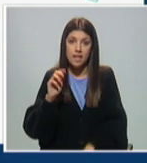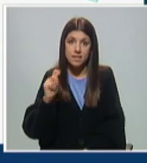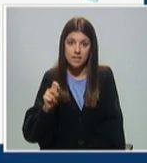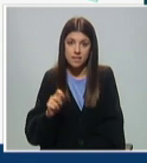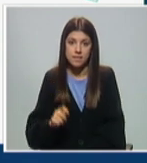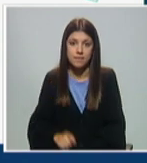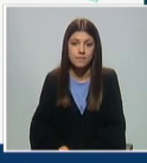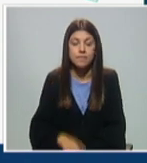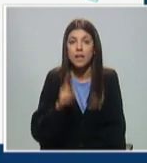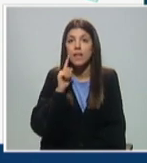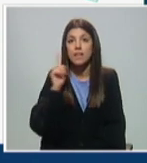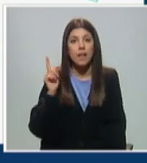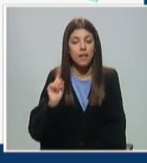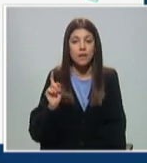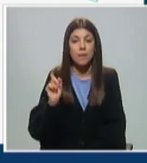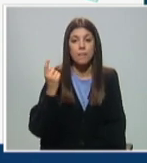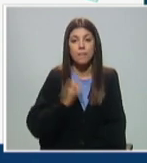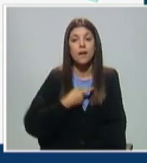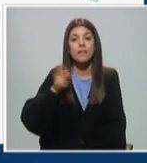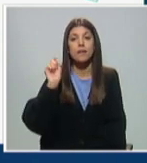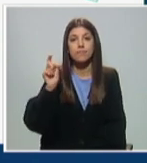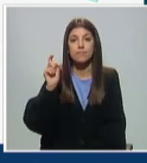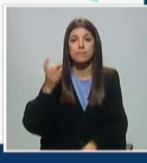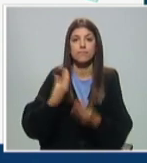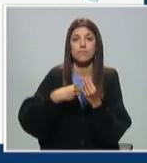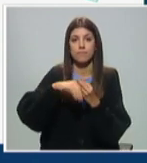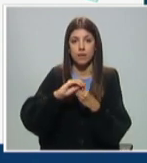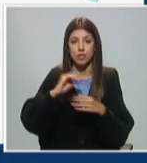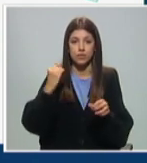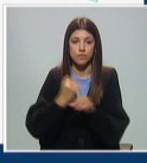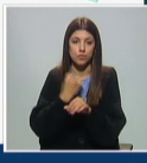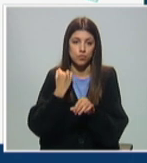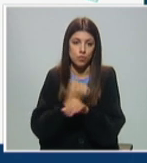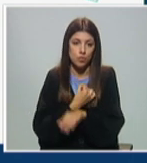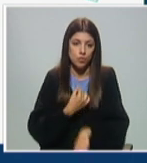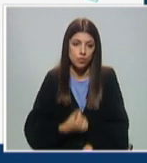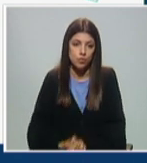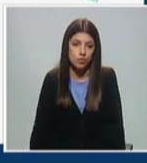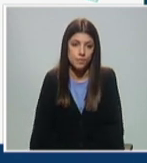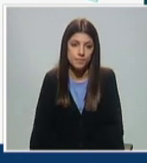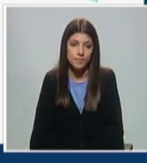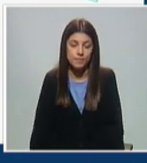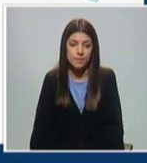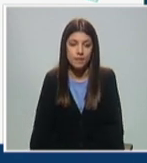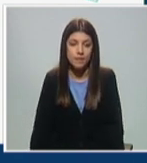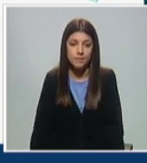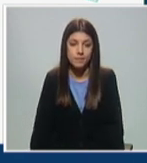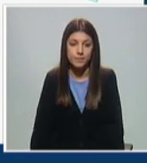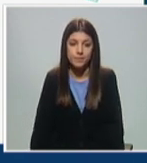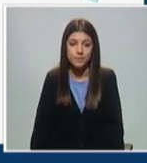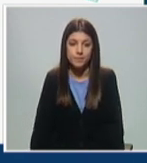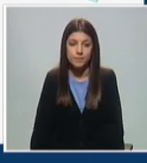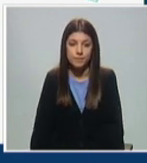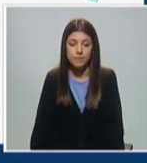não está aqui nas mais utilizadas, temos que clicar em mais funções. E agora, em mais funções,